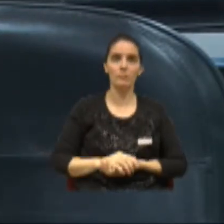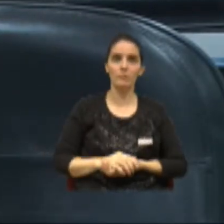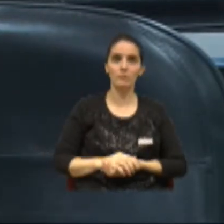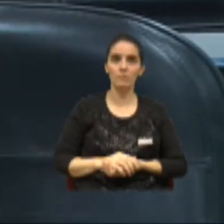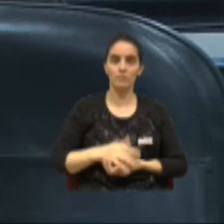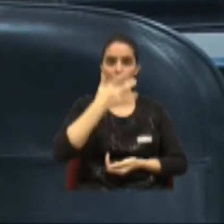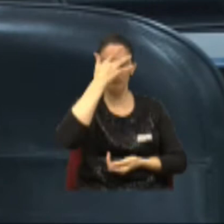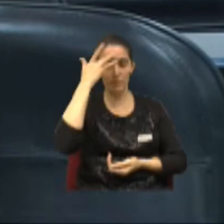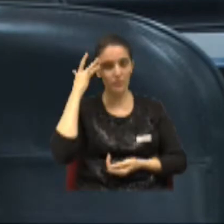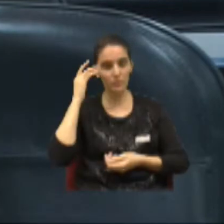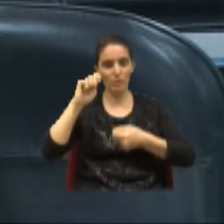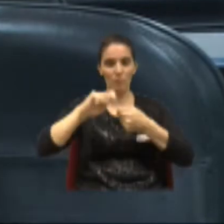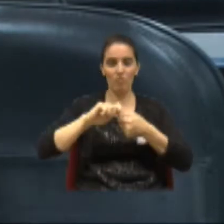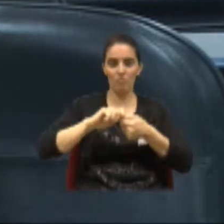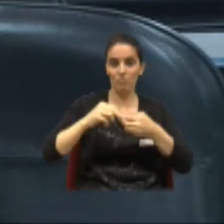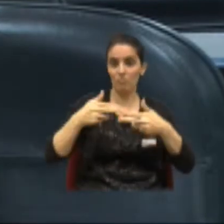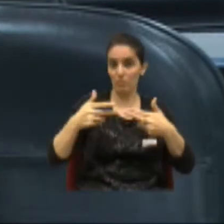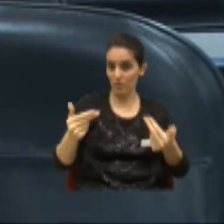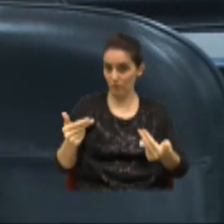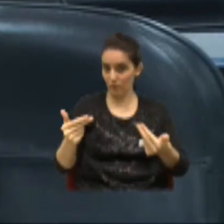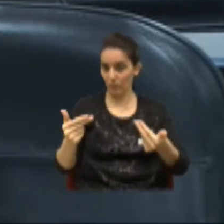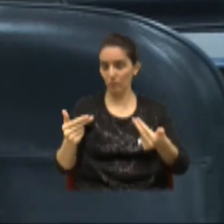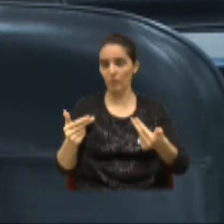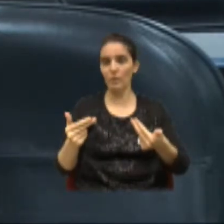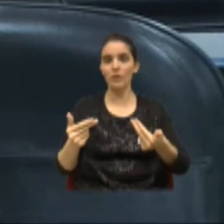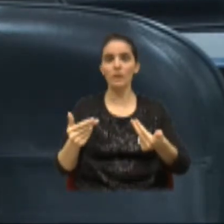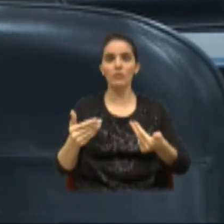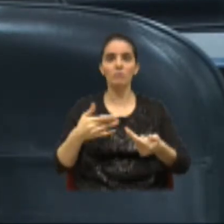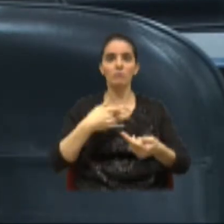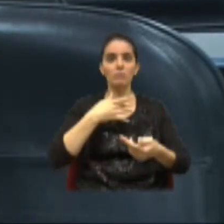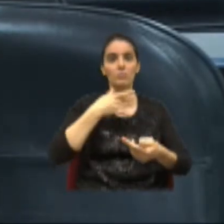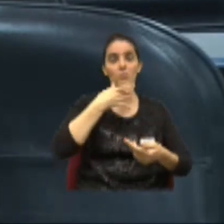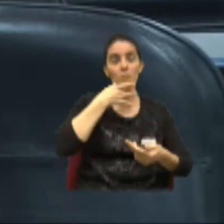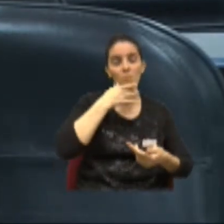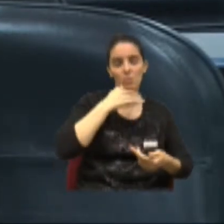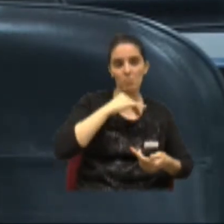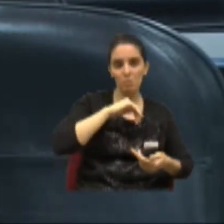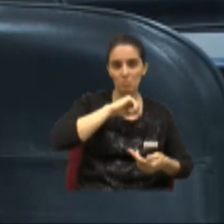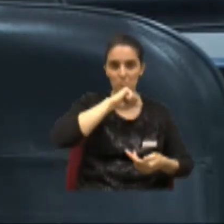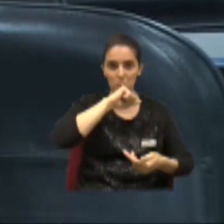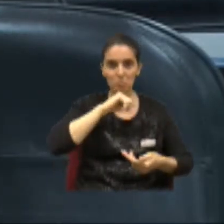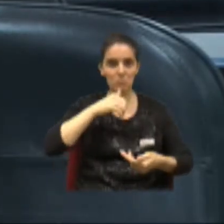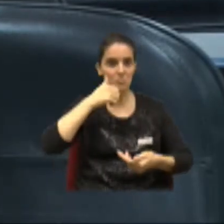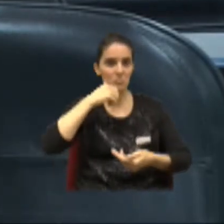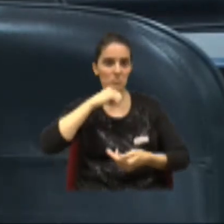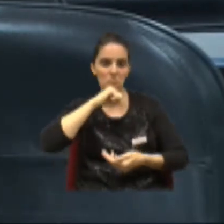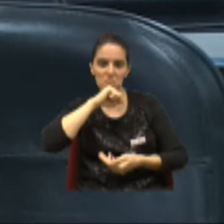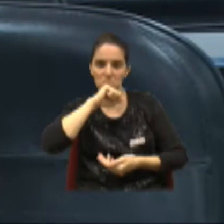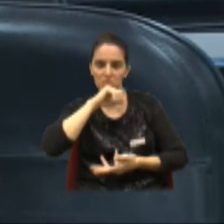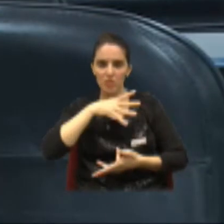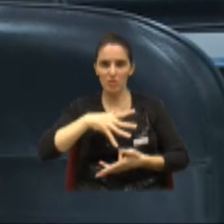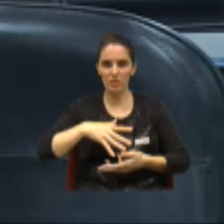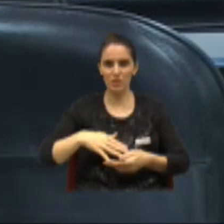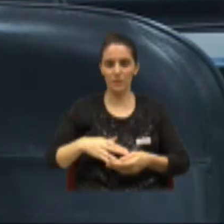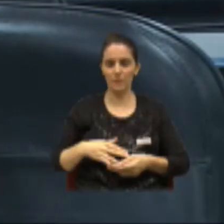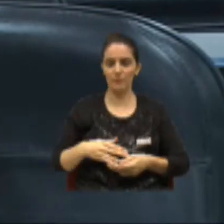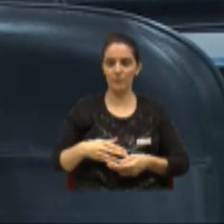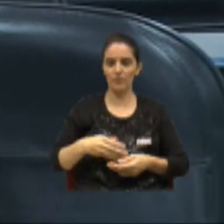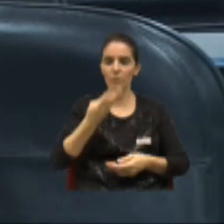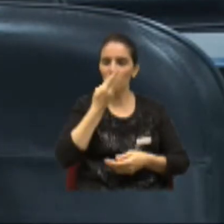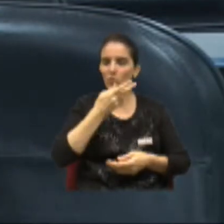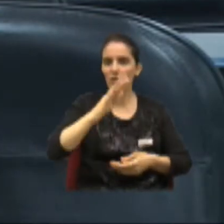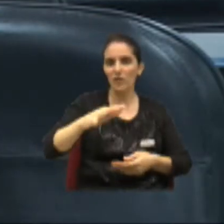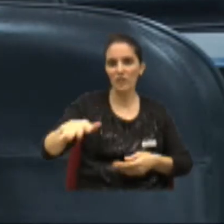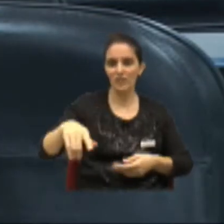tendo atos de alienação parental que acabam aí dificultando o crescimento, o desenvolvimento desse menor.